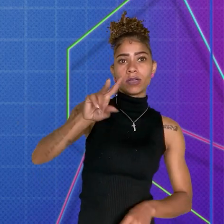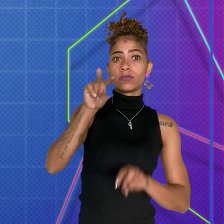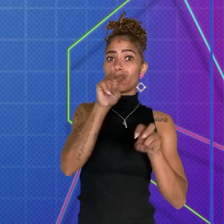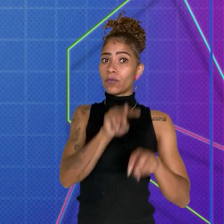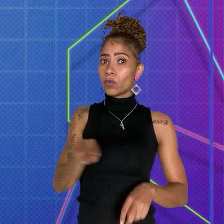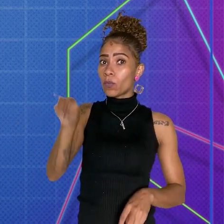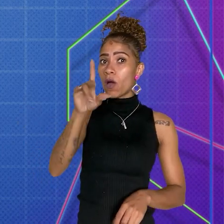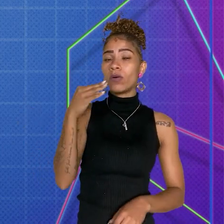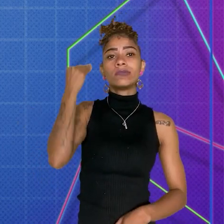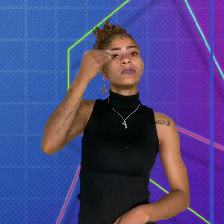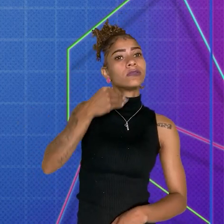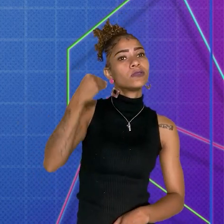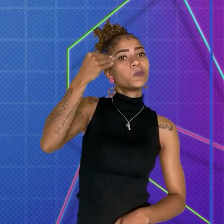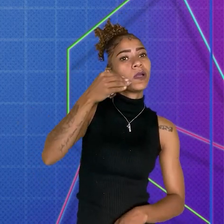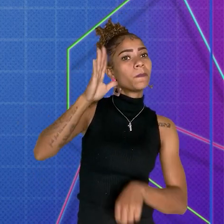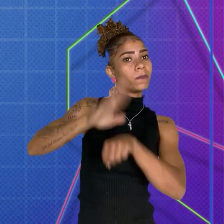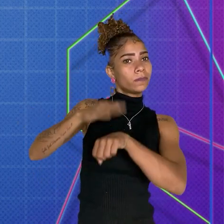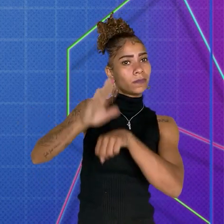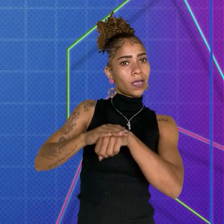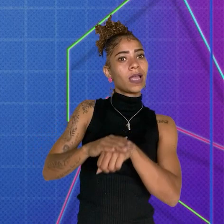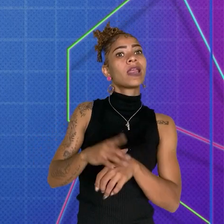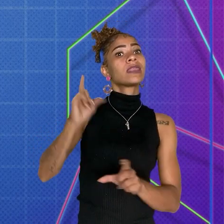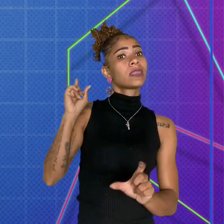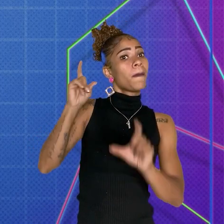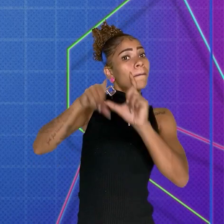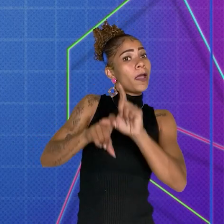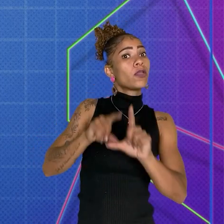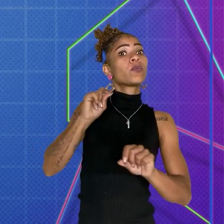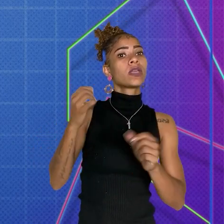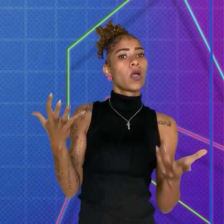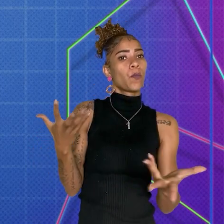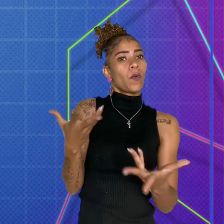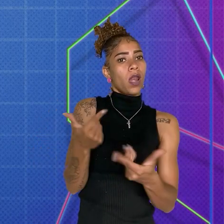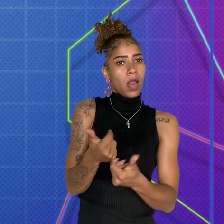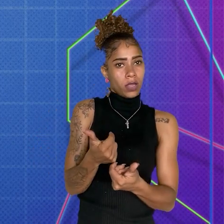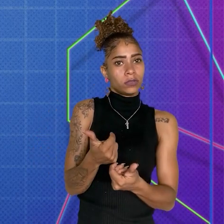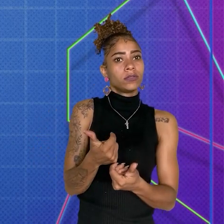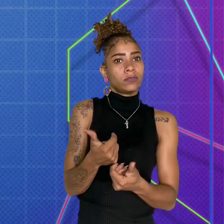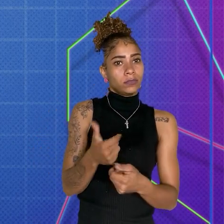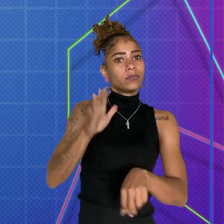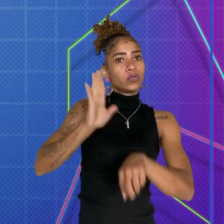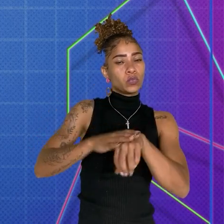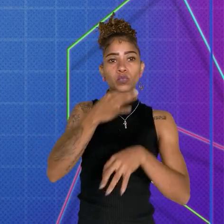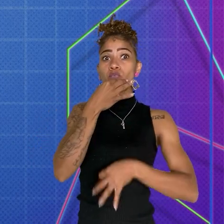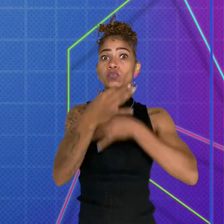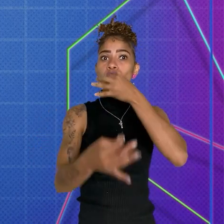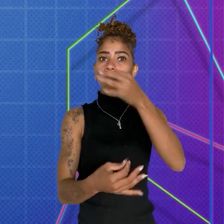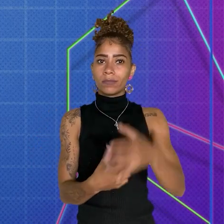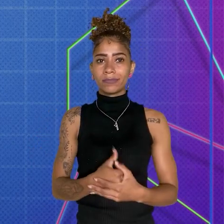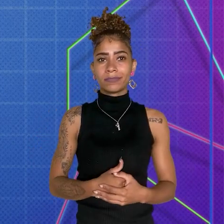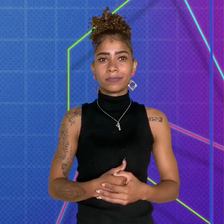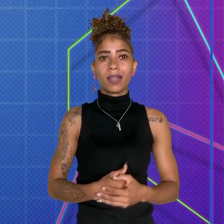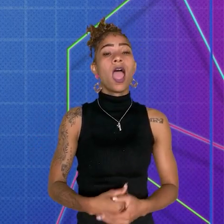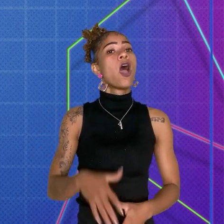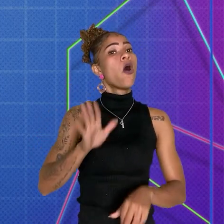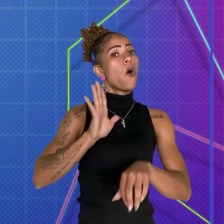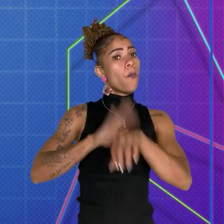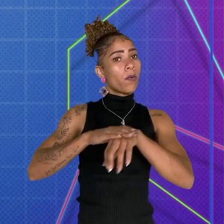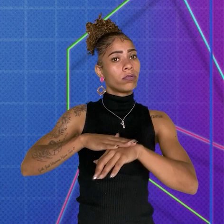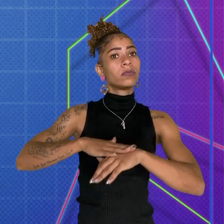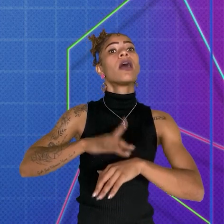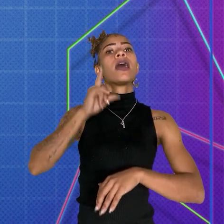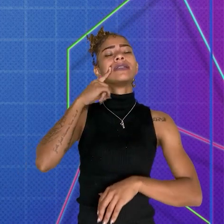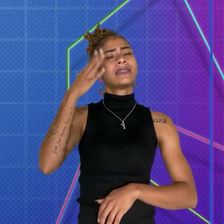ambientes virtuais, onde a experiência do jogador depende em grande parte da qualidade da simulação dos sons do ambiente.